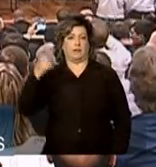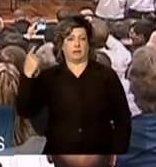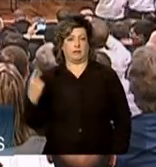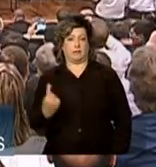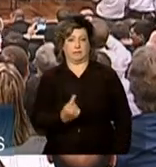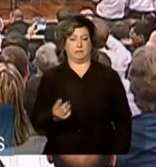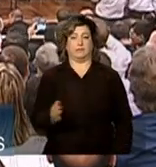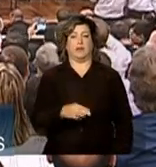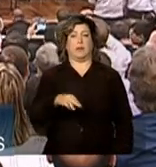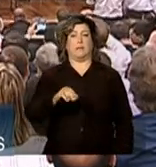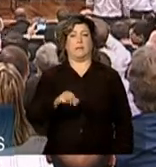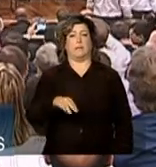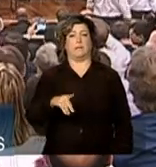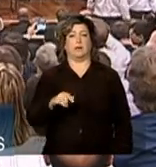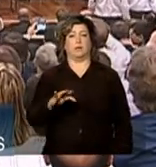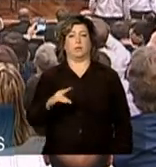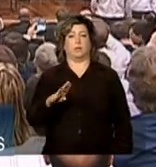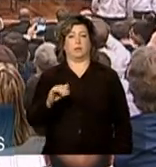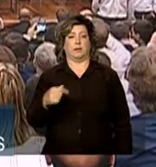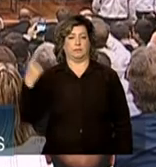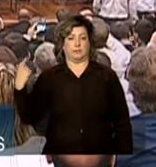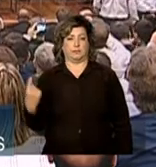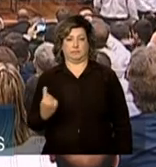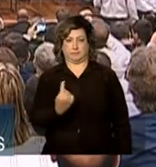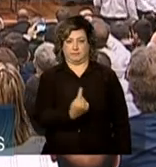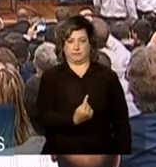Mampituba, Pedro Juarez da Silva,